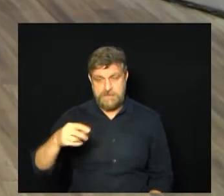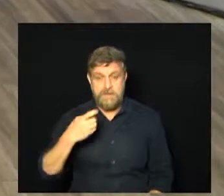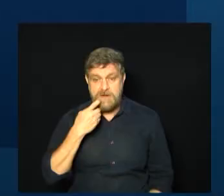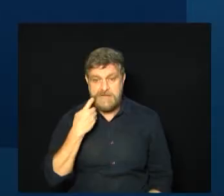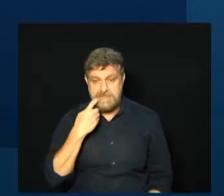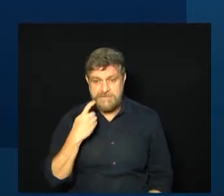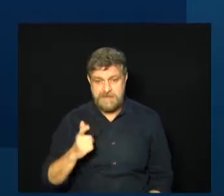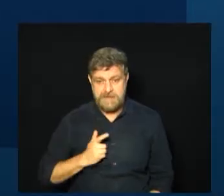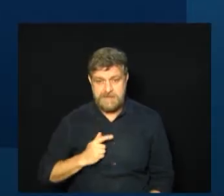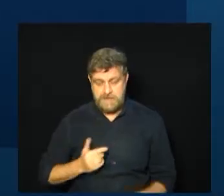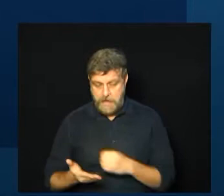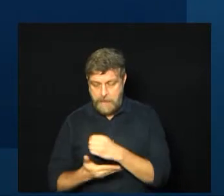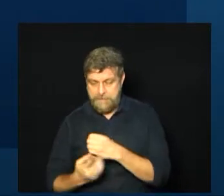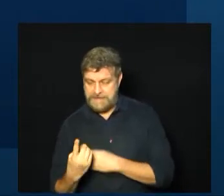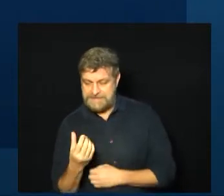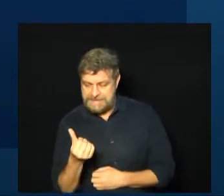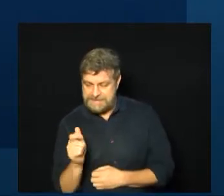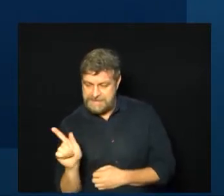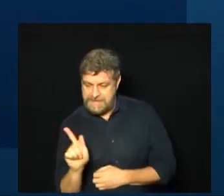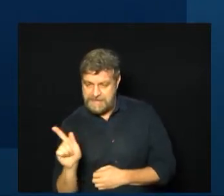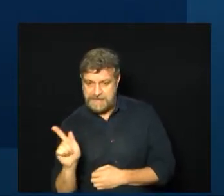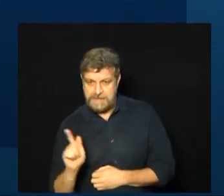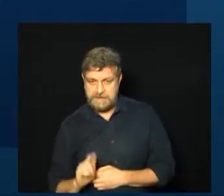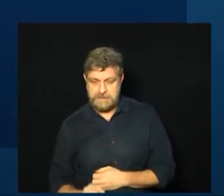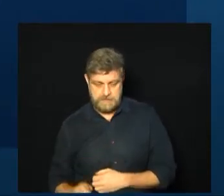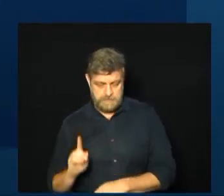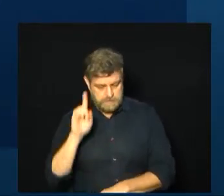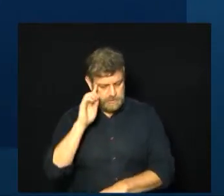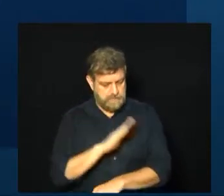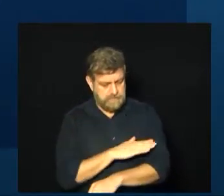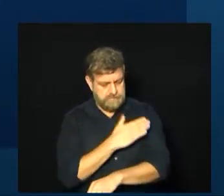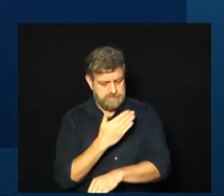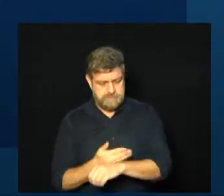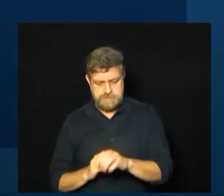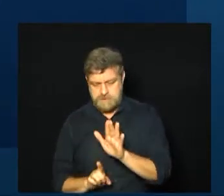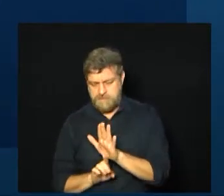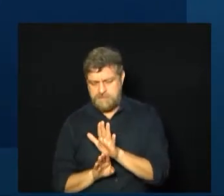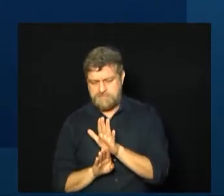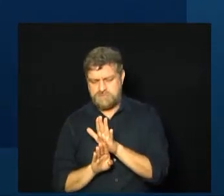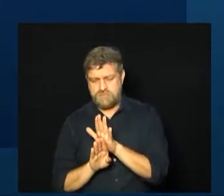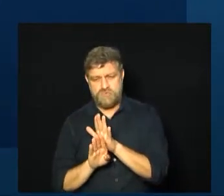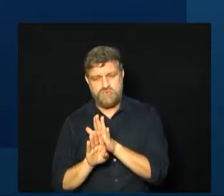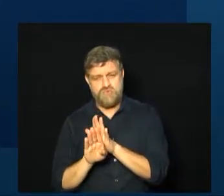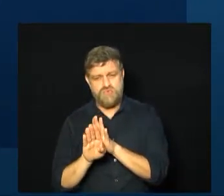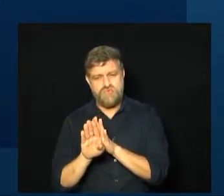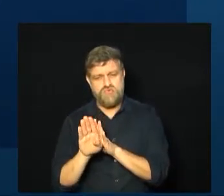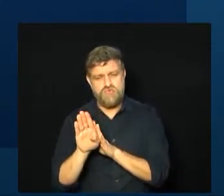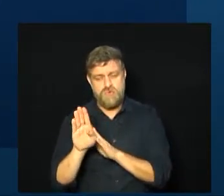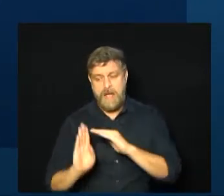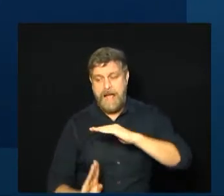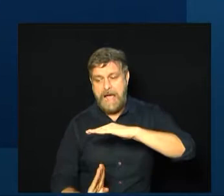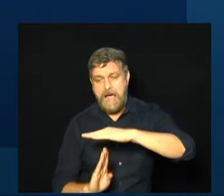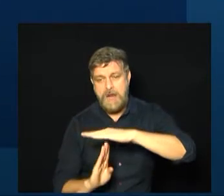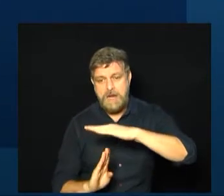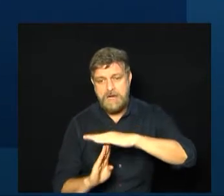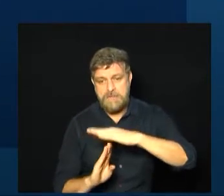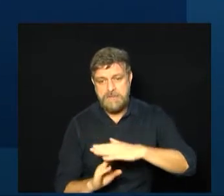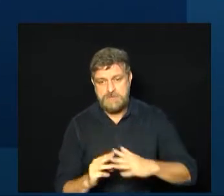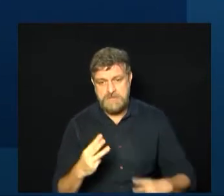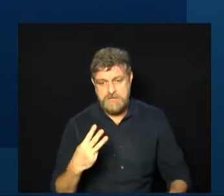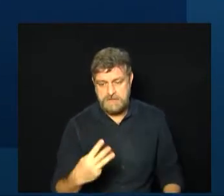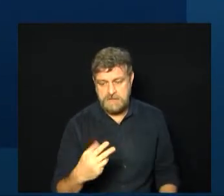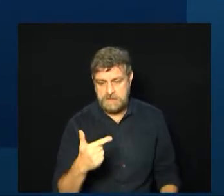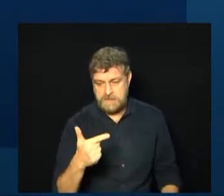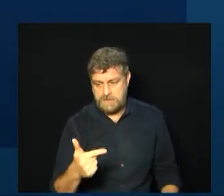sexta-feira, mínima de 16 graus. Ao longo do dia, essa temperatura vai subindo, podendo chegar aos